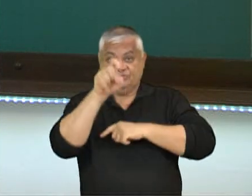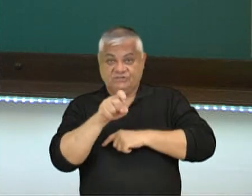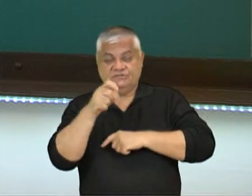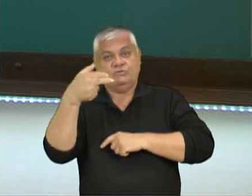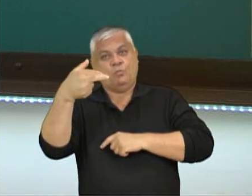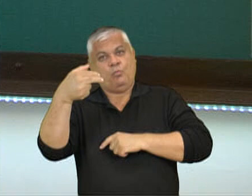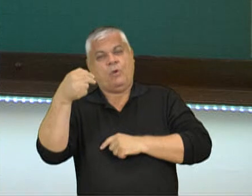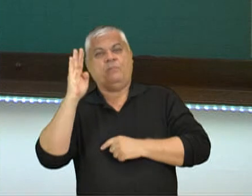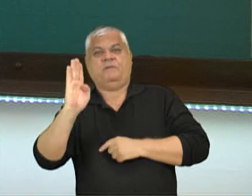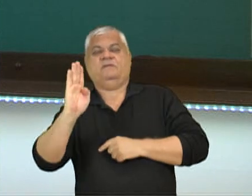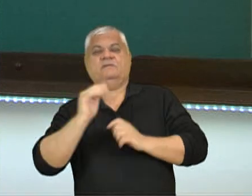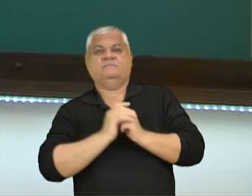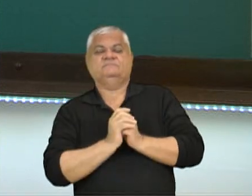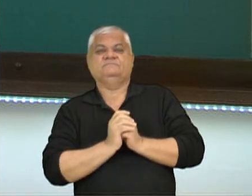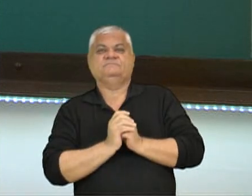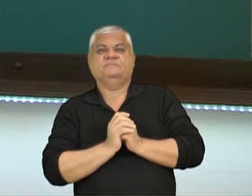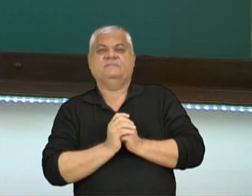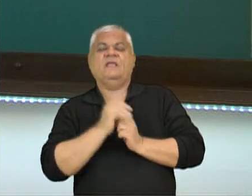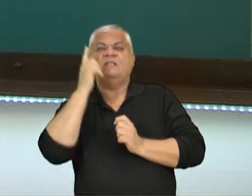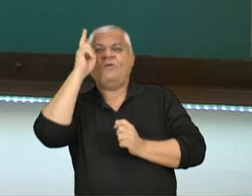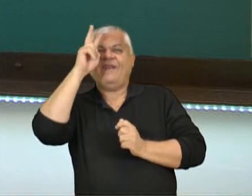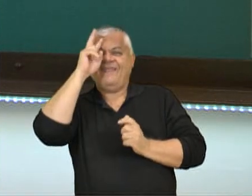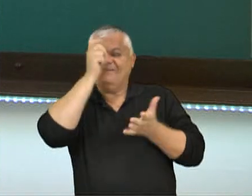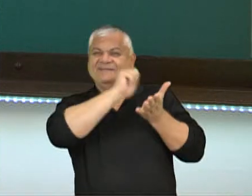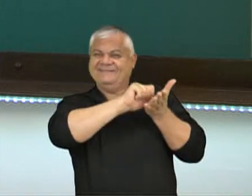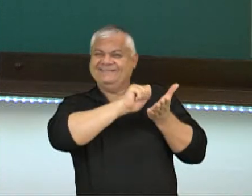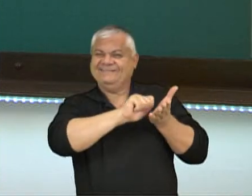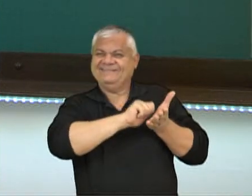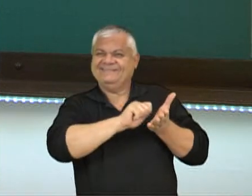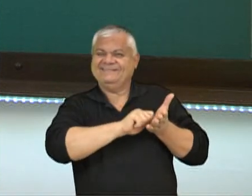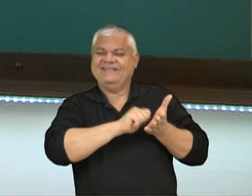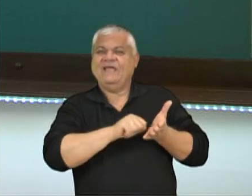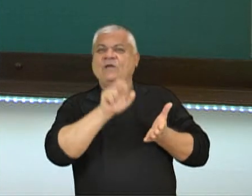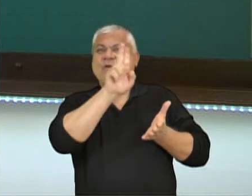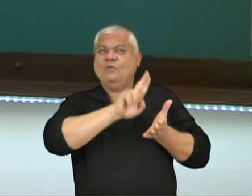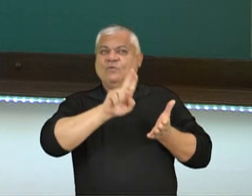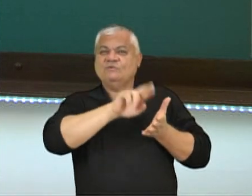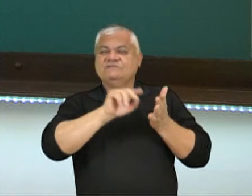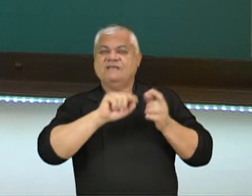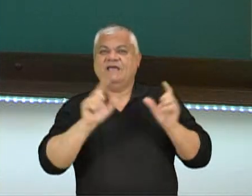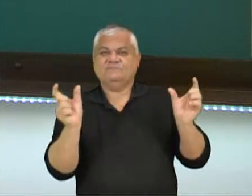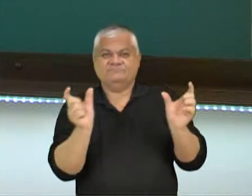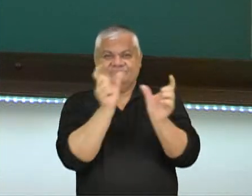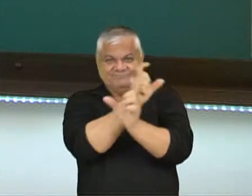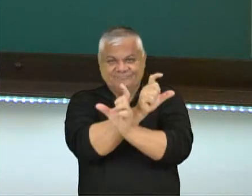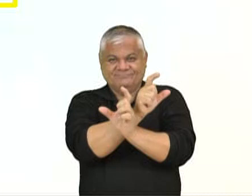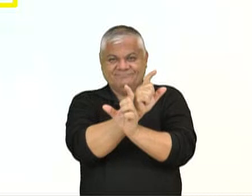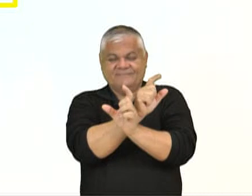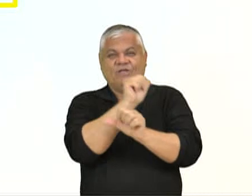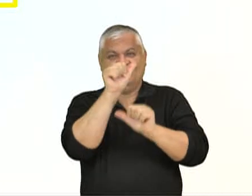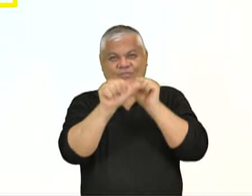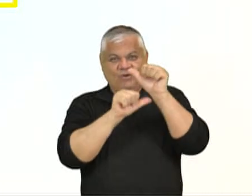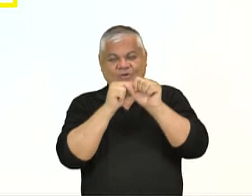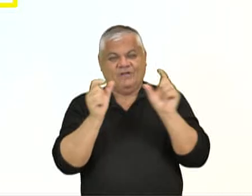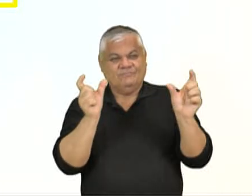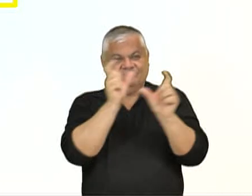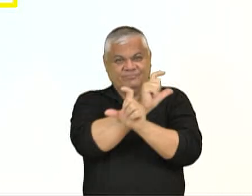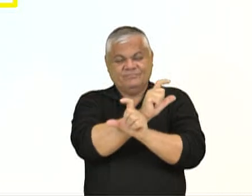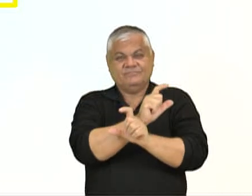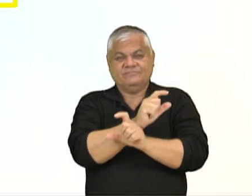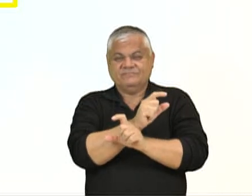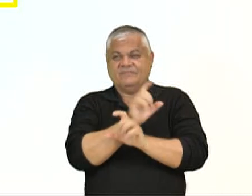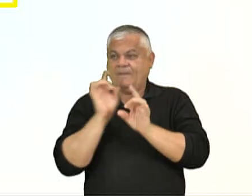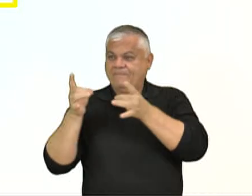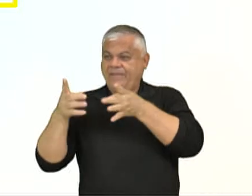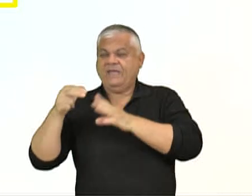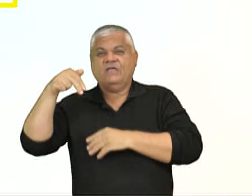b. Então eu tenho que voltar lá no que eu já aprendi, usando a matriz oposta para obter a matriz nula no